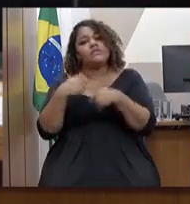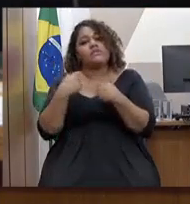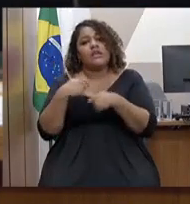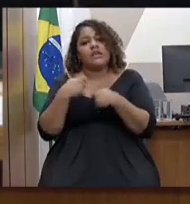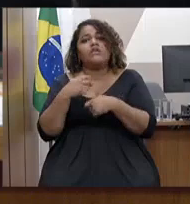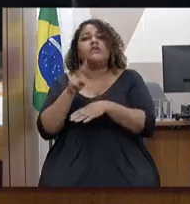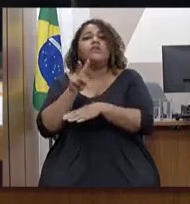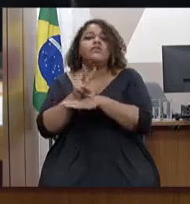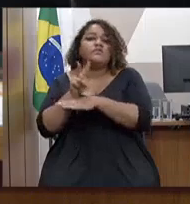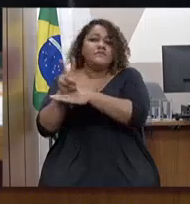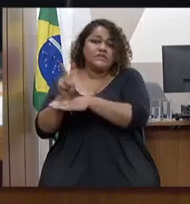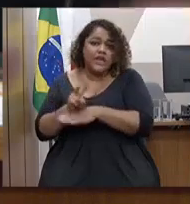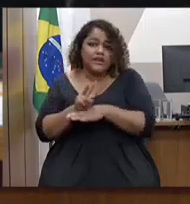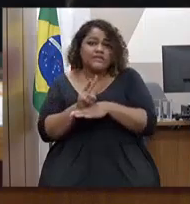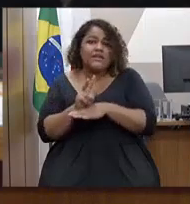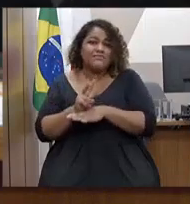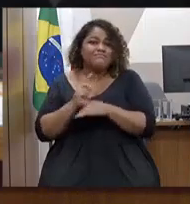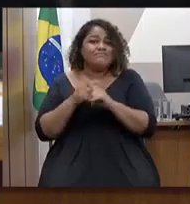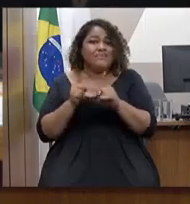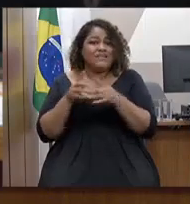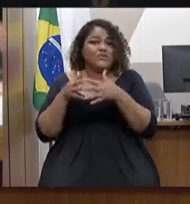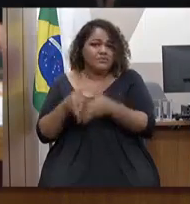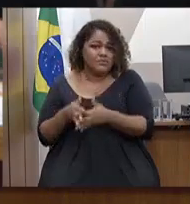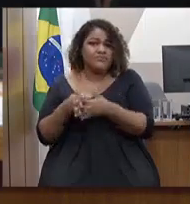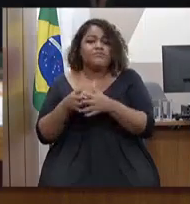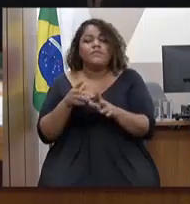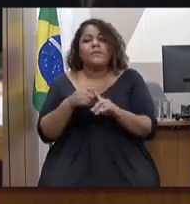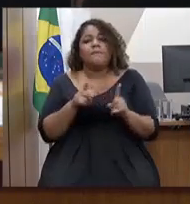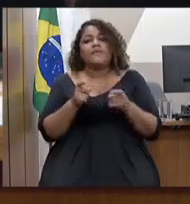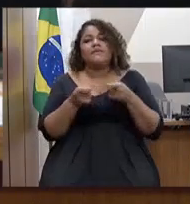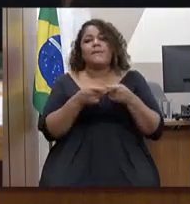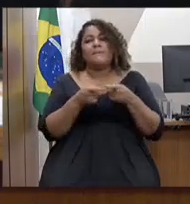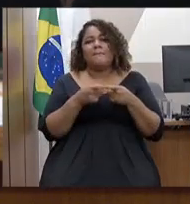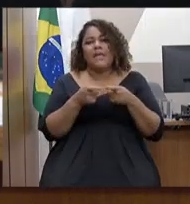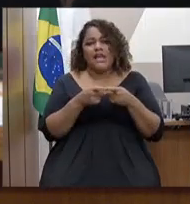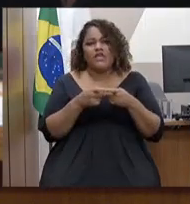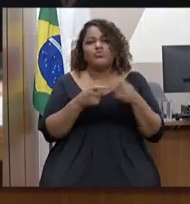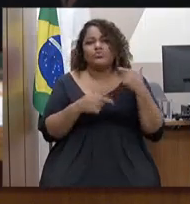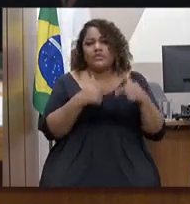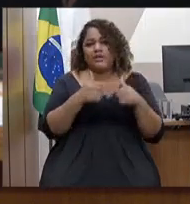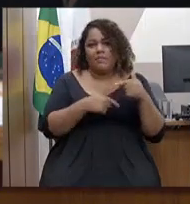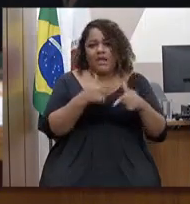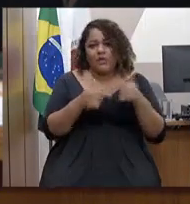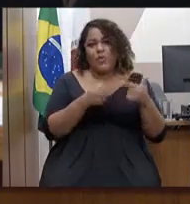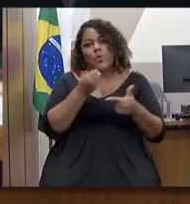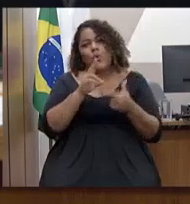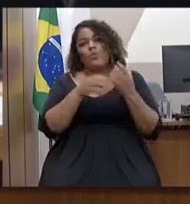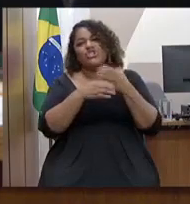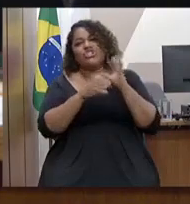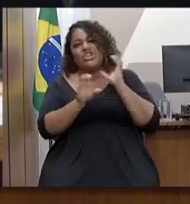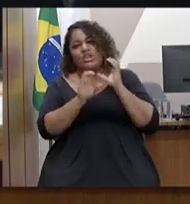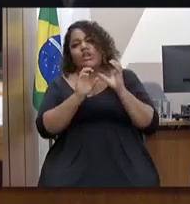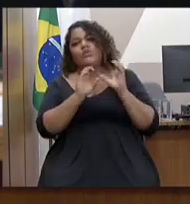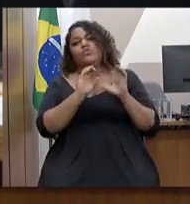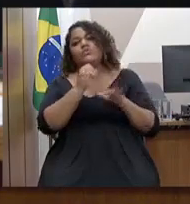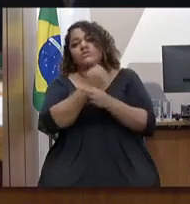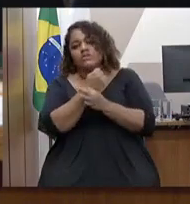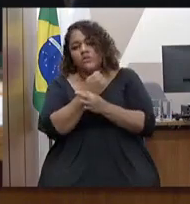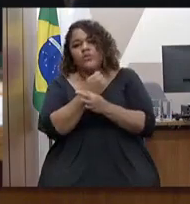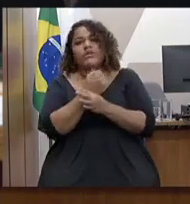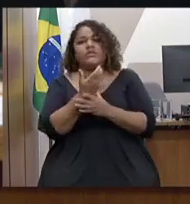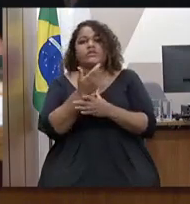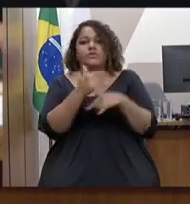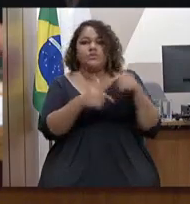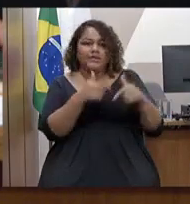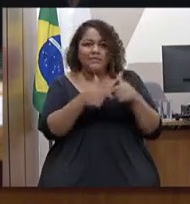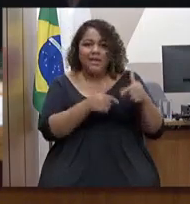um inspetor médico do trabalho o engenheiro de segurança do Ministério do Trabalho ele não tem força sobre as prefeituras Então